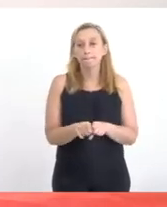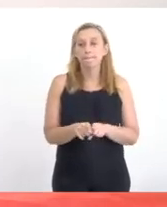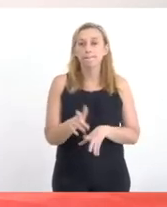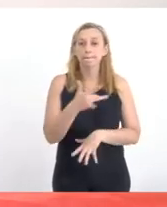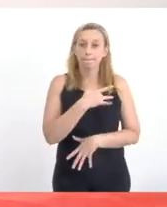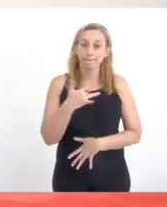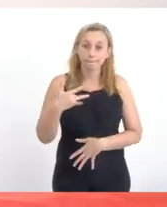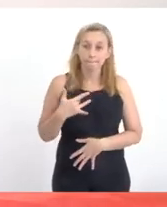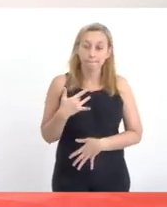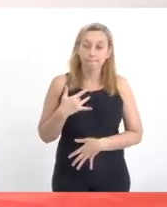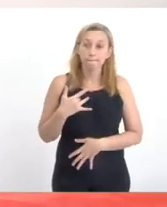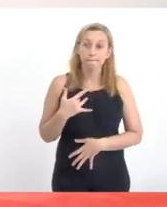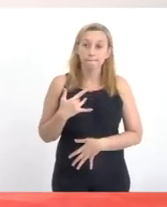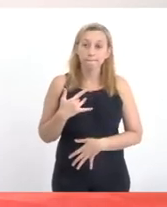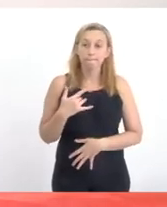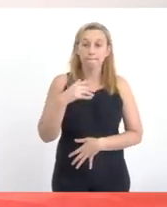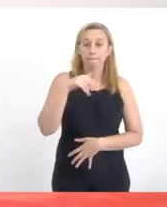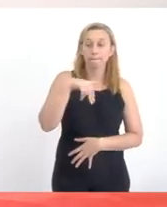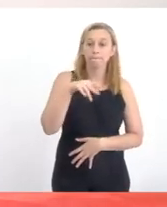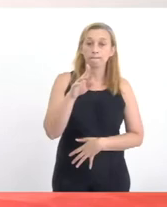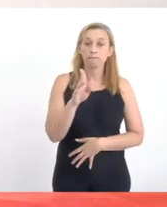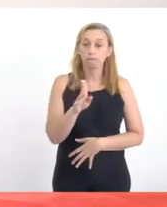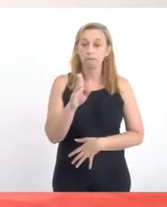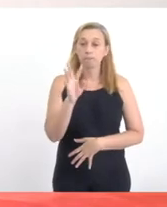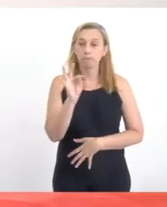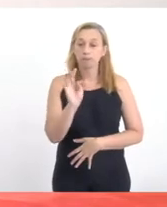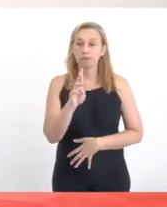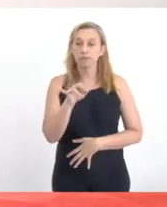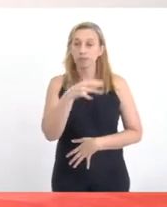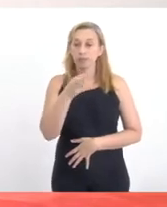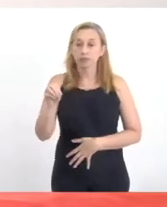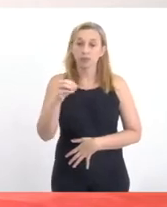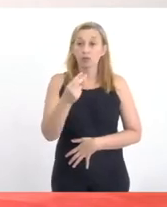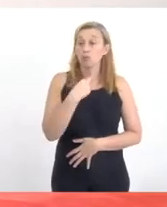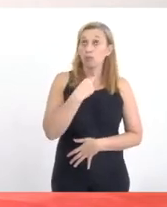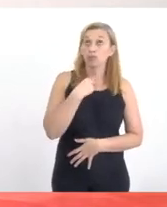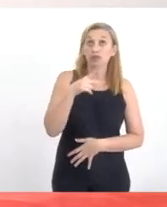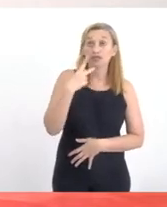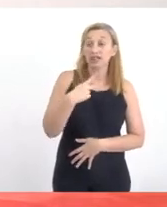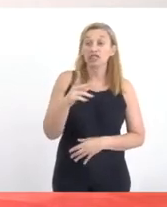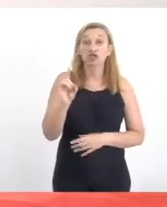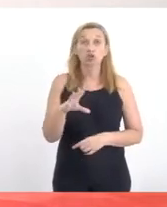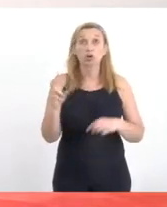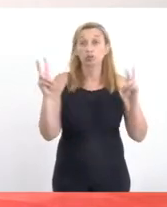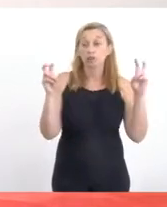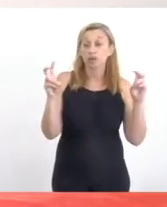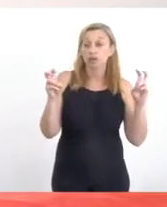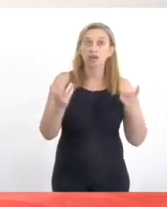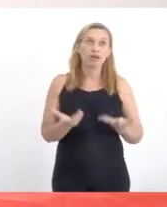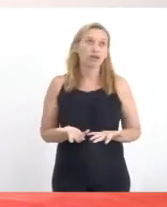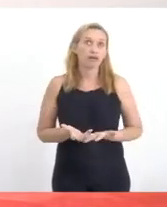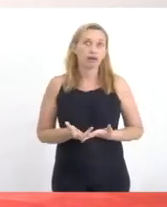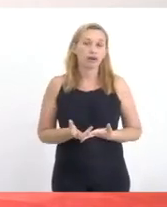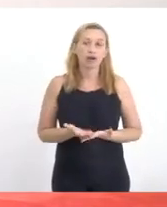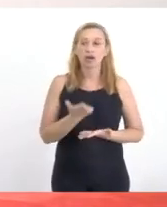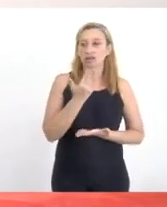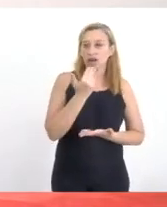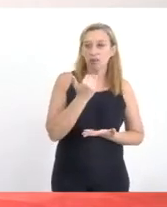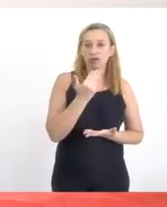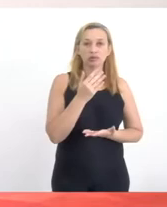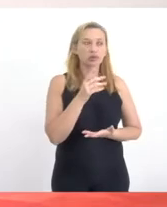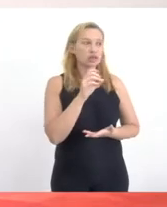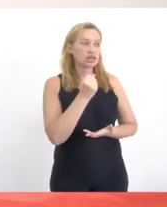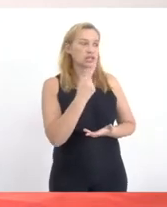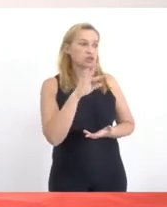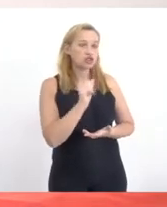uma questão de saúde porque é uma questão de nutrição né a gente não pode falar só essa questão de Ah tá comendo mais